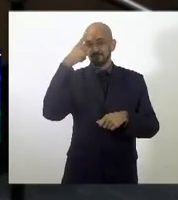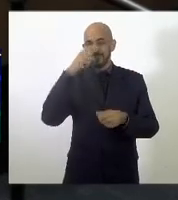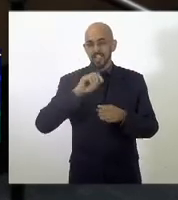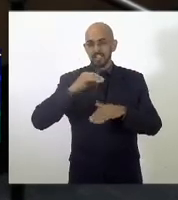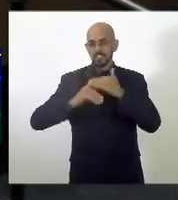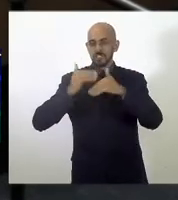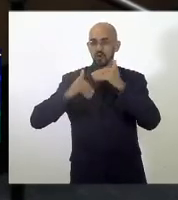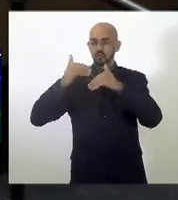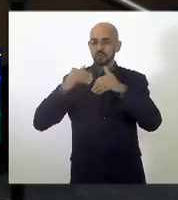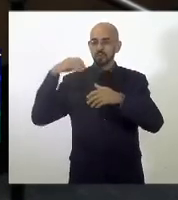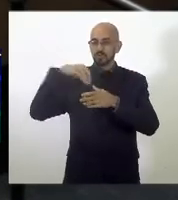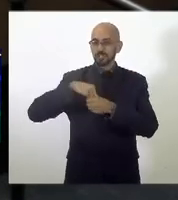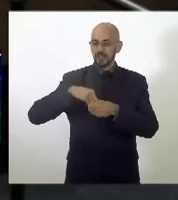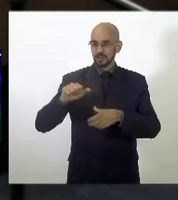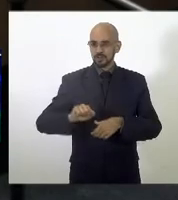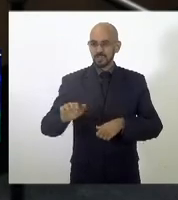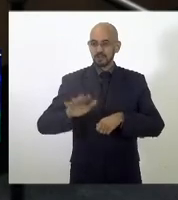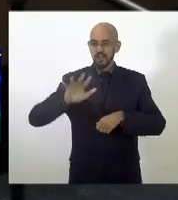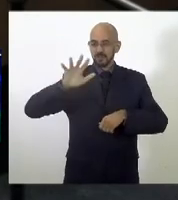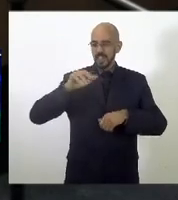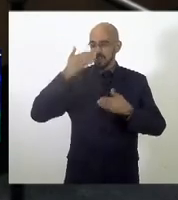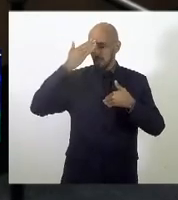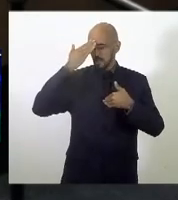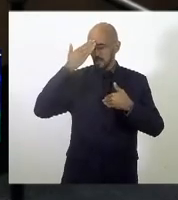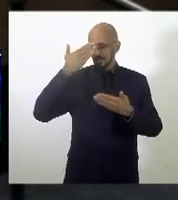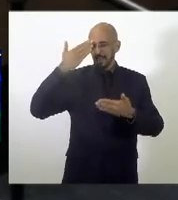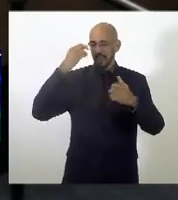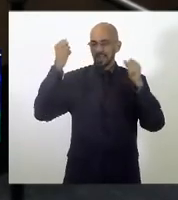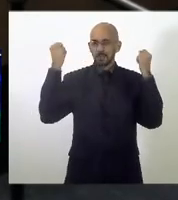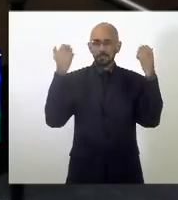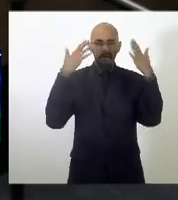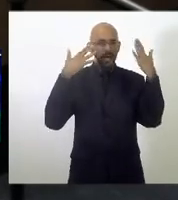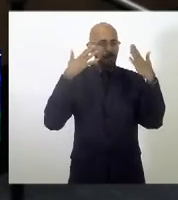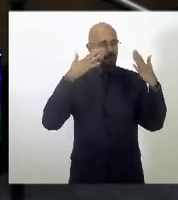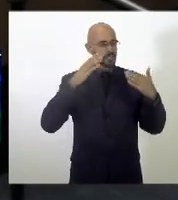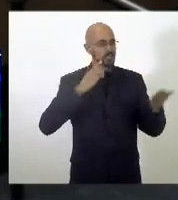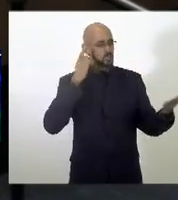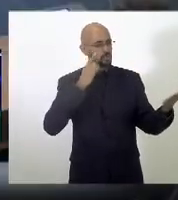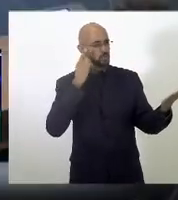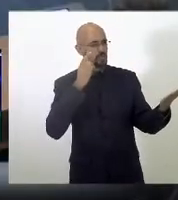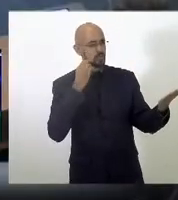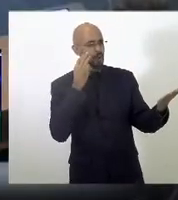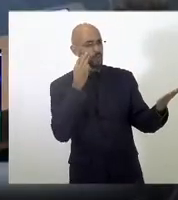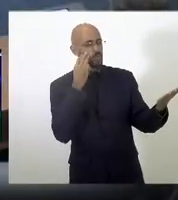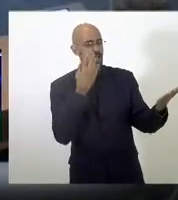nos territórios de favela. Muito obrigada, parabéns ao deputado Valdeque Carneiro.